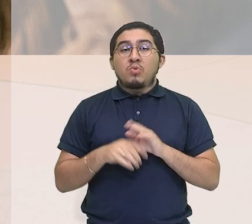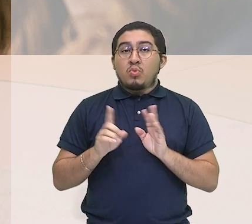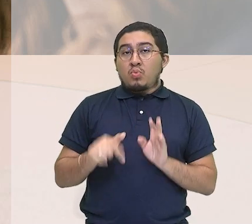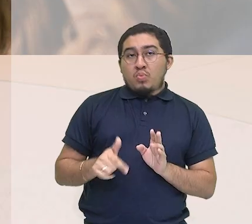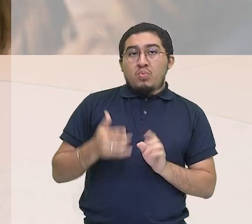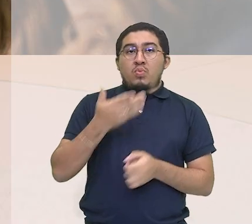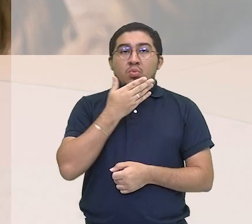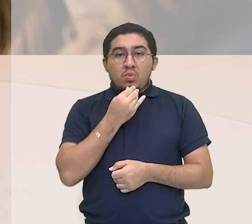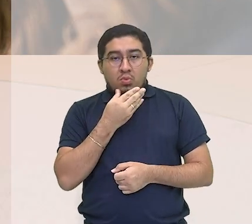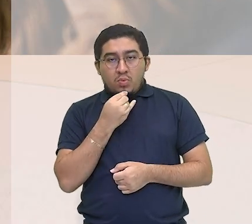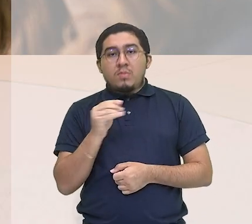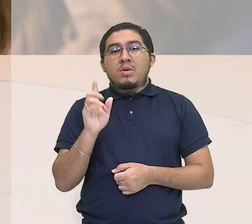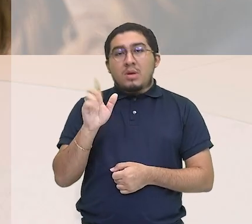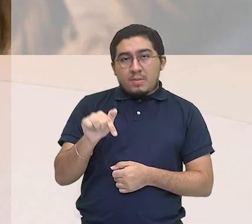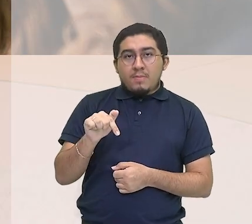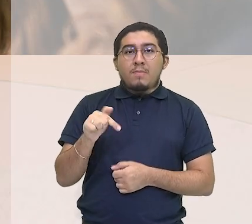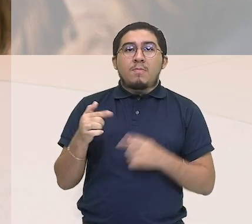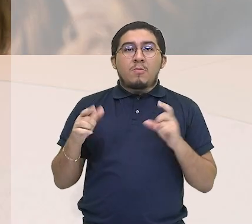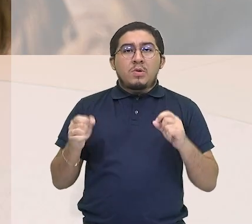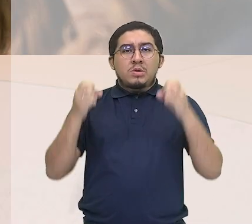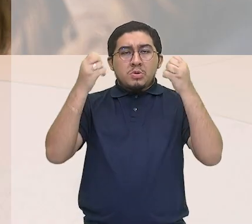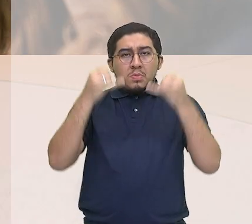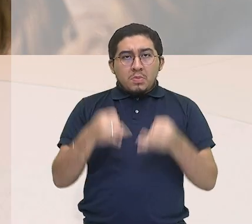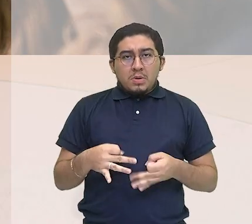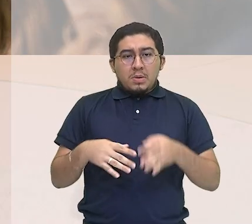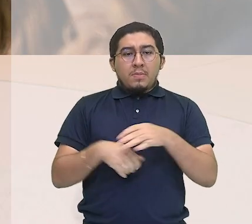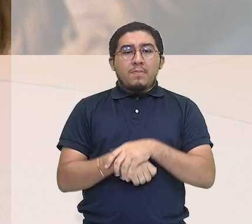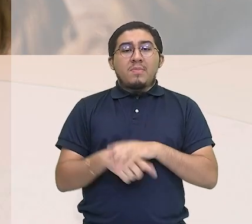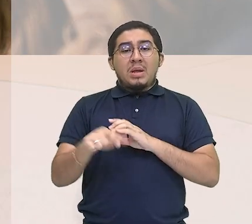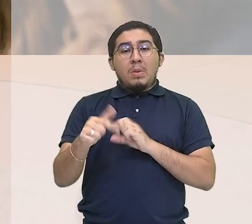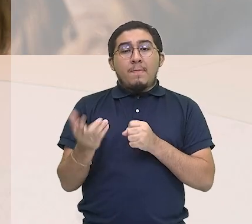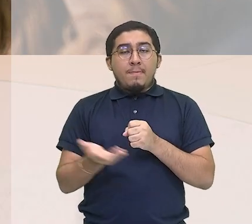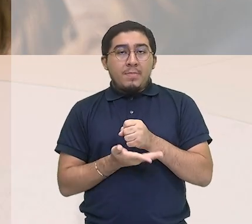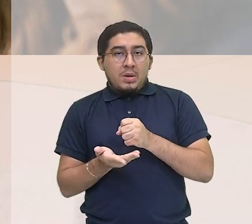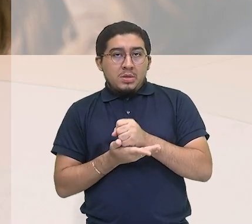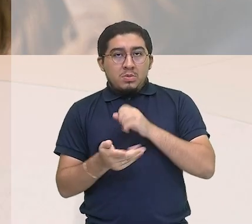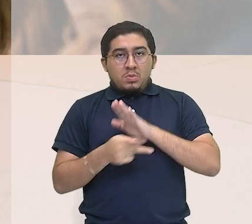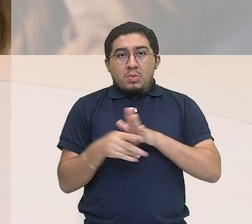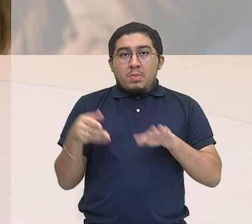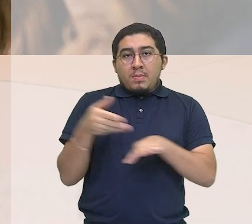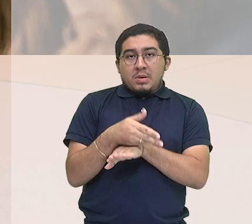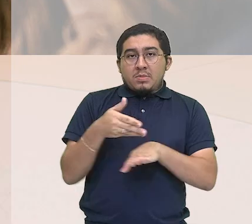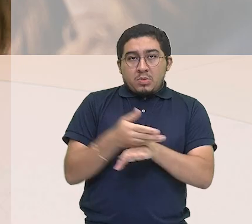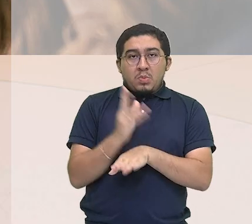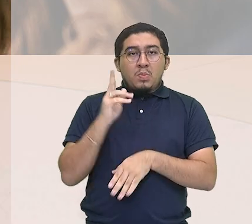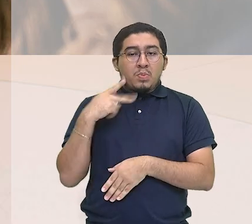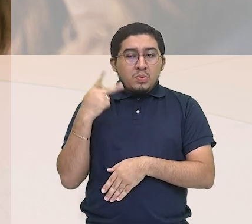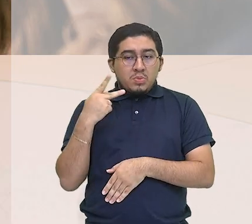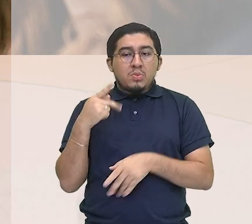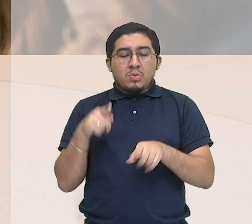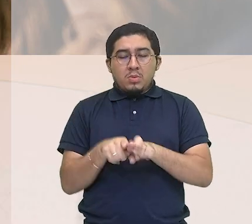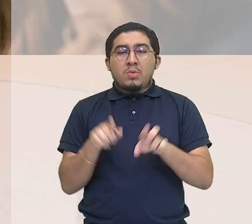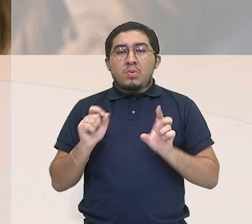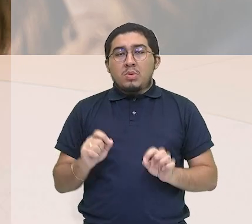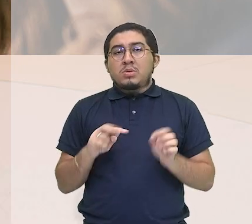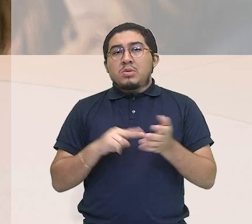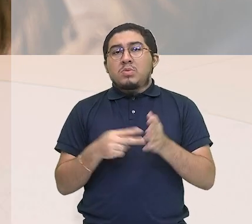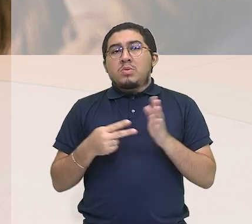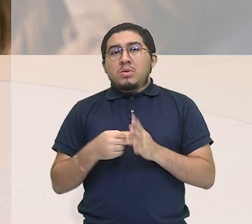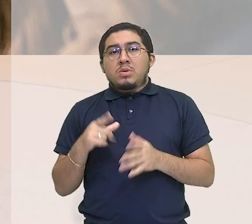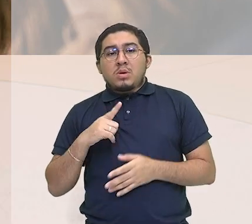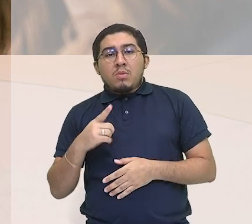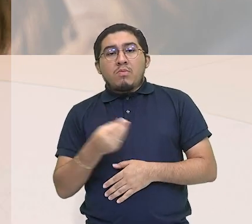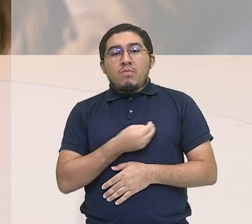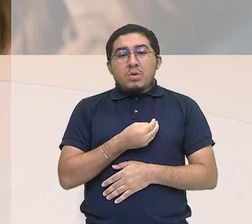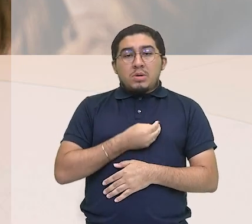politólogo italiano. Para ele, esse é o nível mais básico de participação política, que envolve a existência